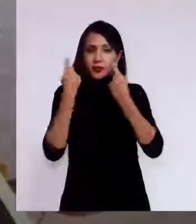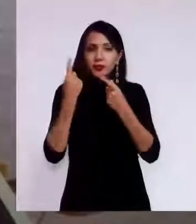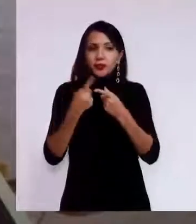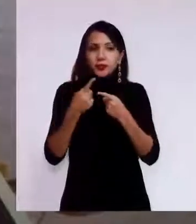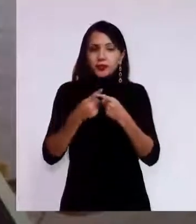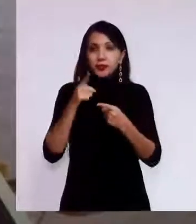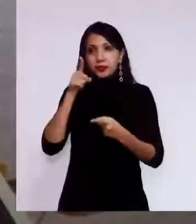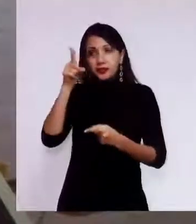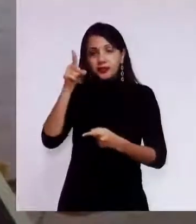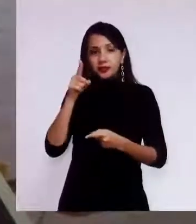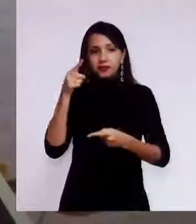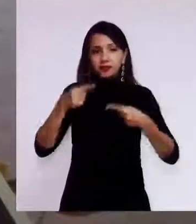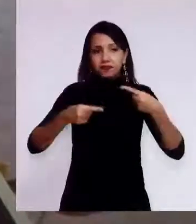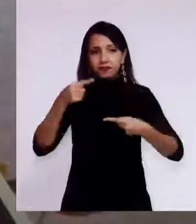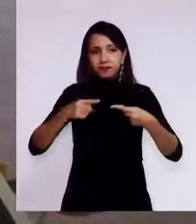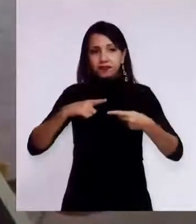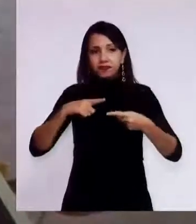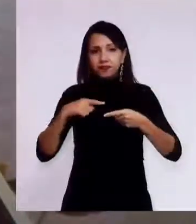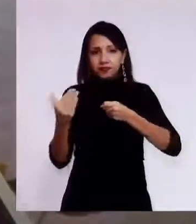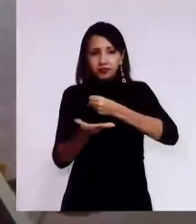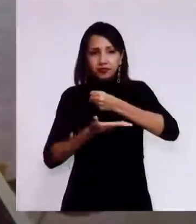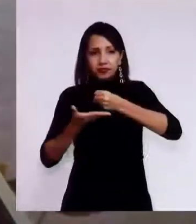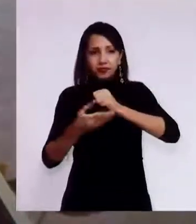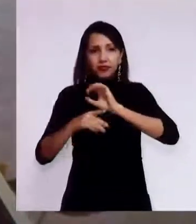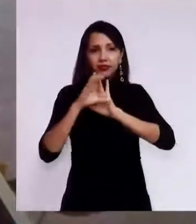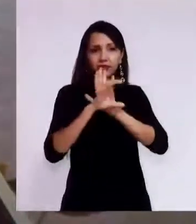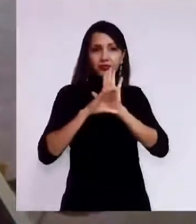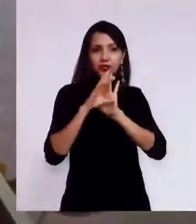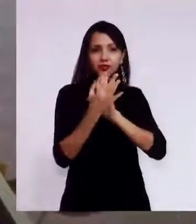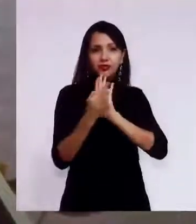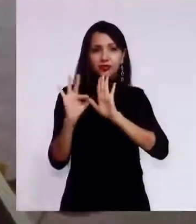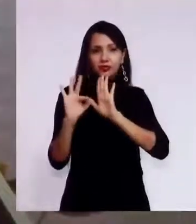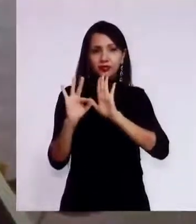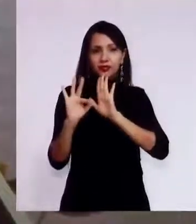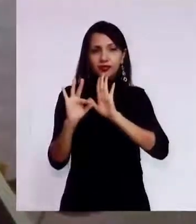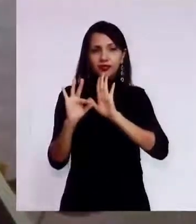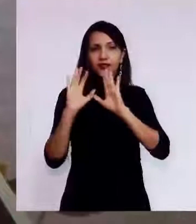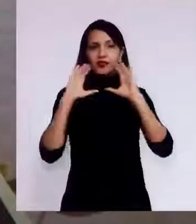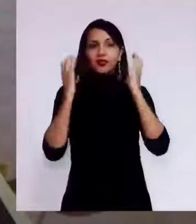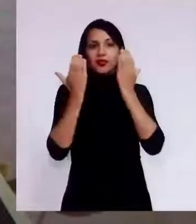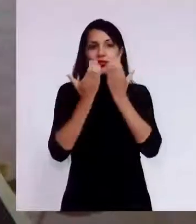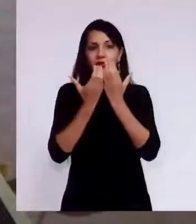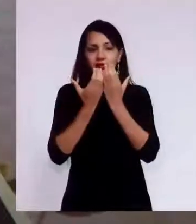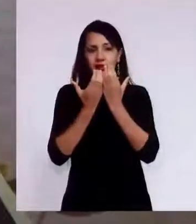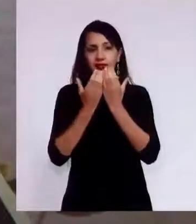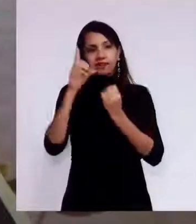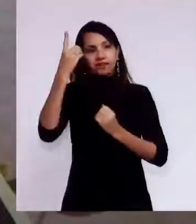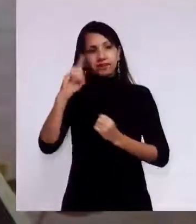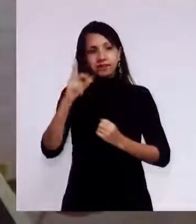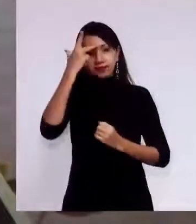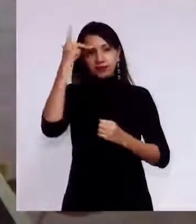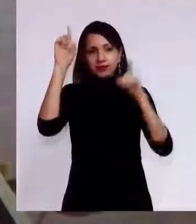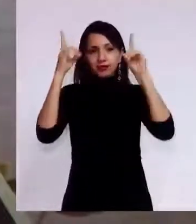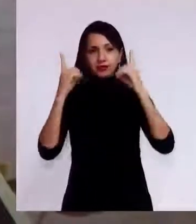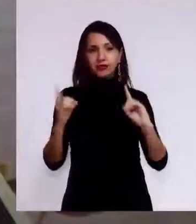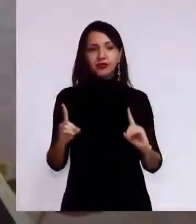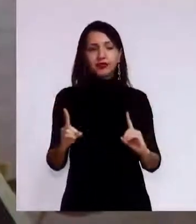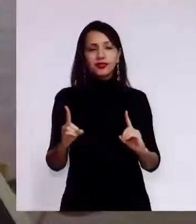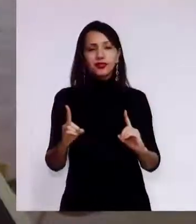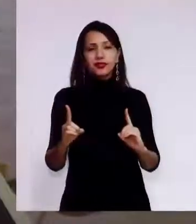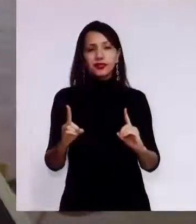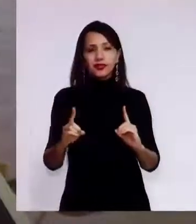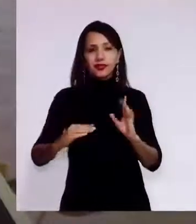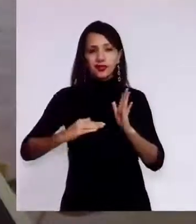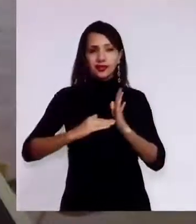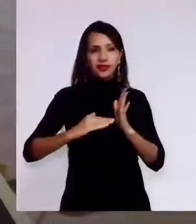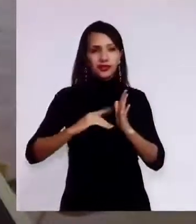tal política ela foi fundamentada na Constituição Federal e na Convenção sobre os Direitos da Pessoa com Deficiência, sendo esta última uma